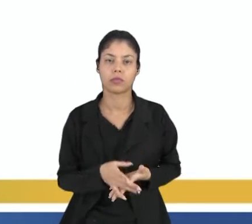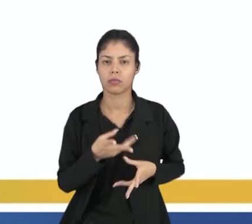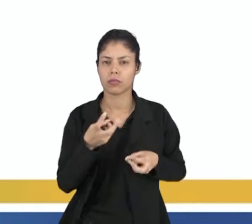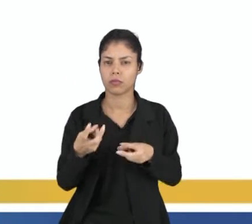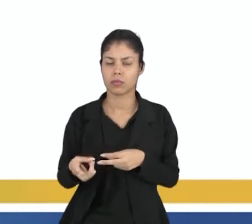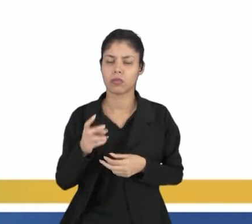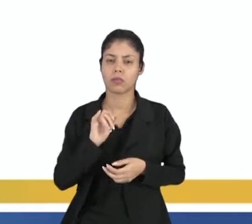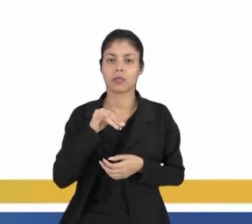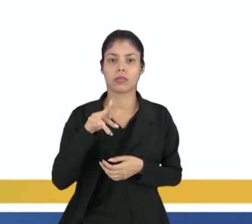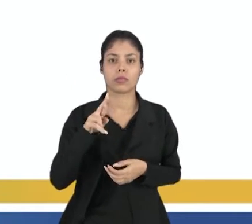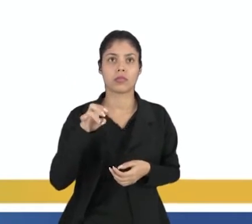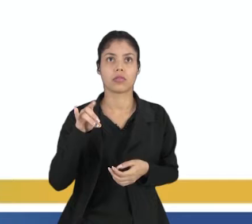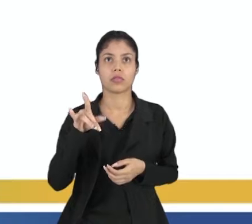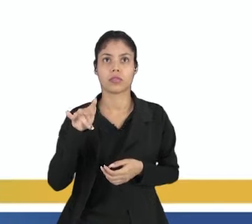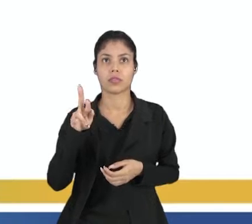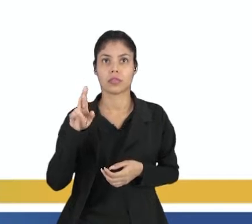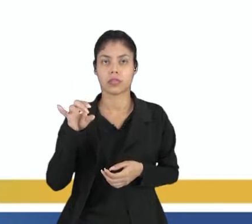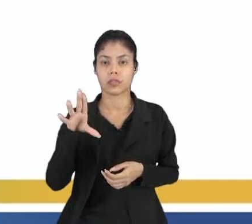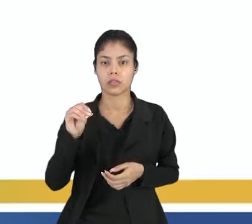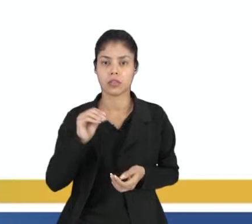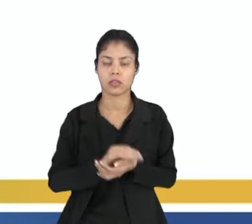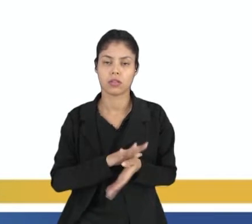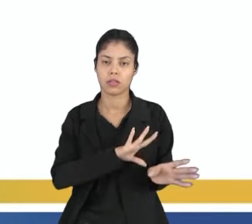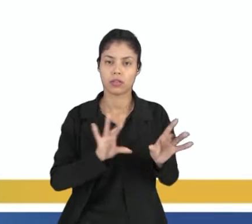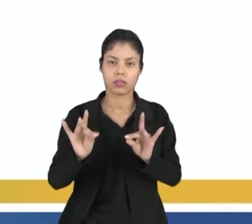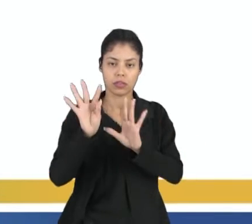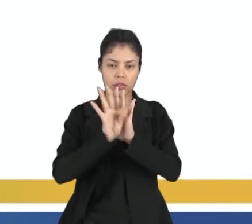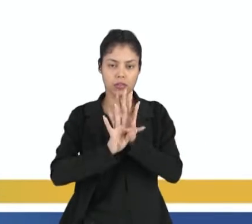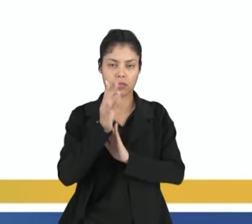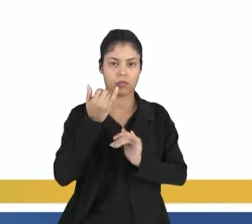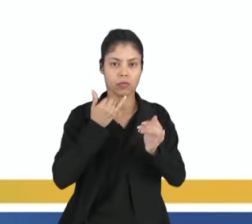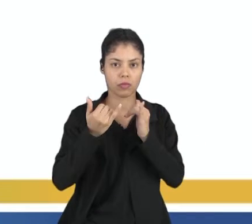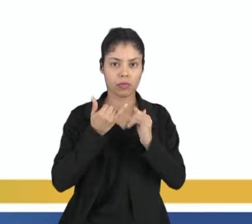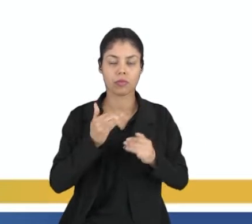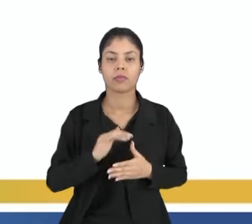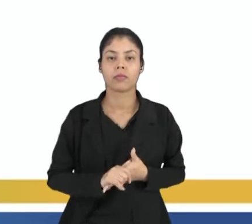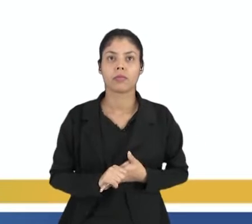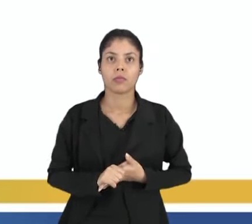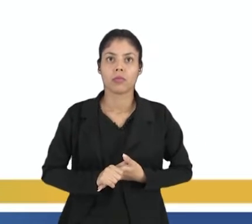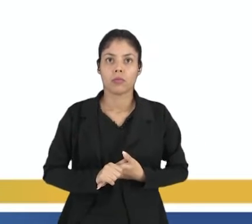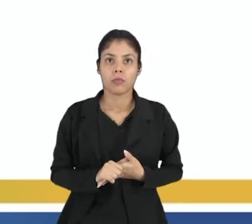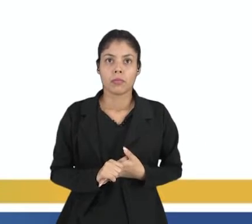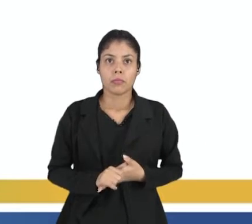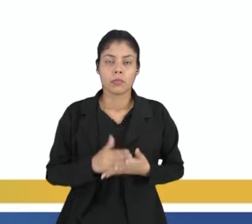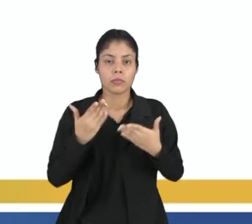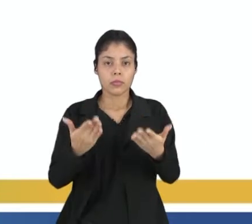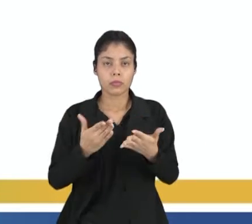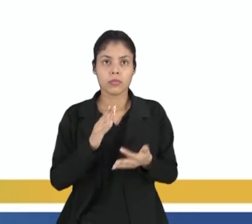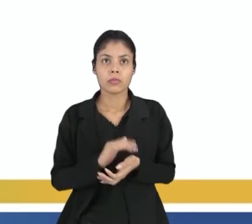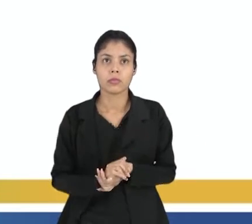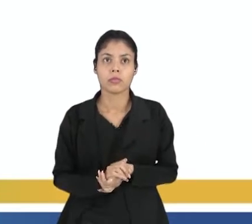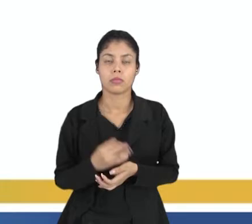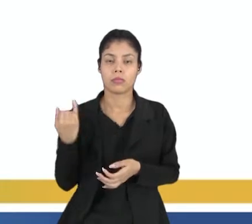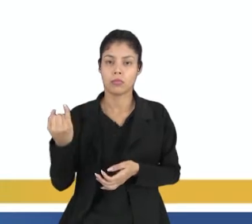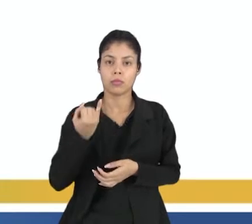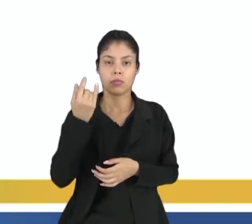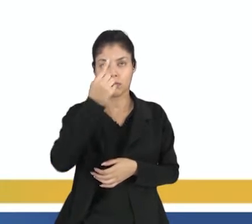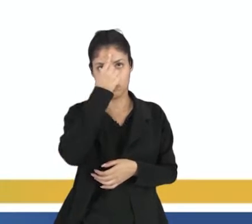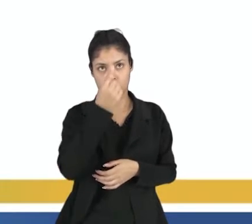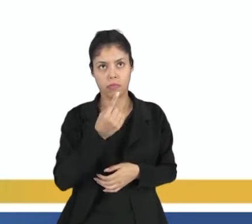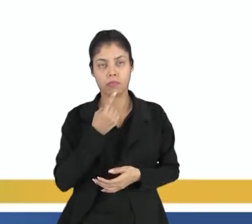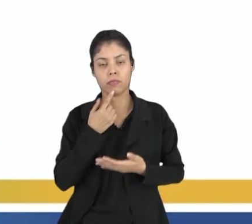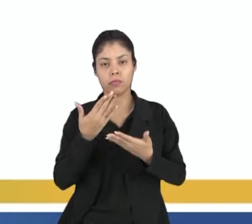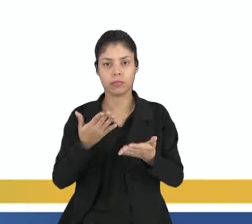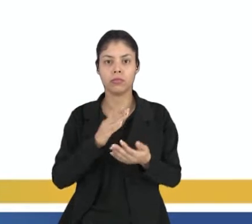o infográfico, que o texto aí, ele vem trazendo toda a informação. E aí, inclusive nas imagens,